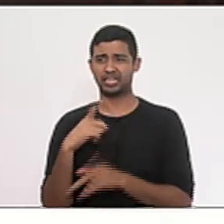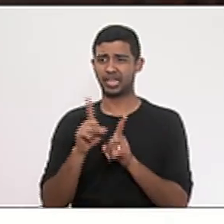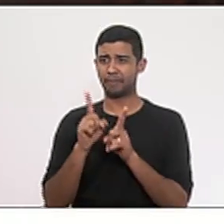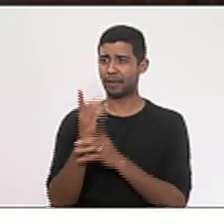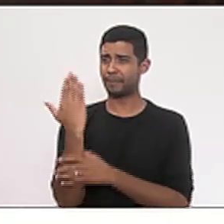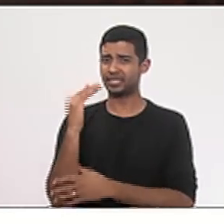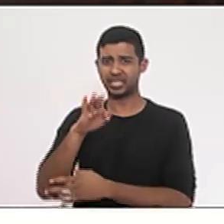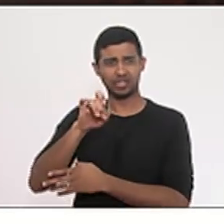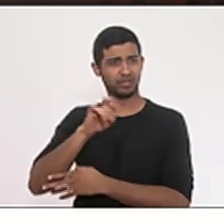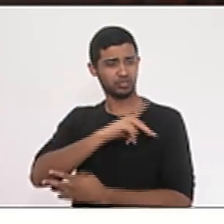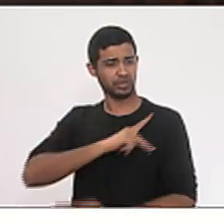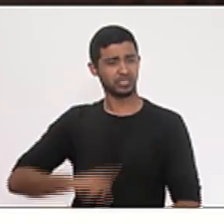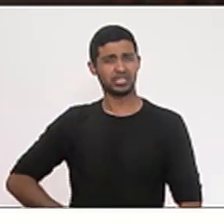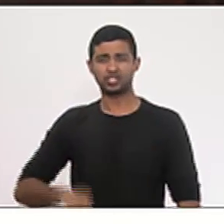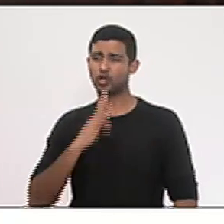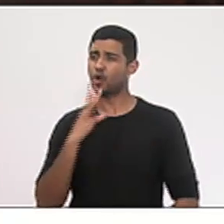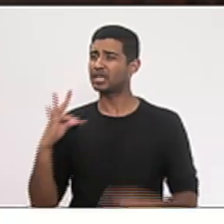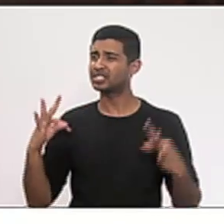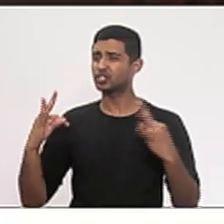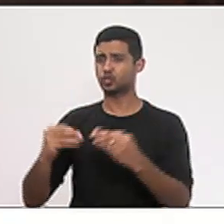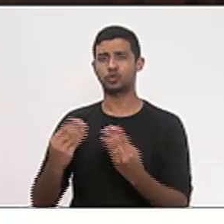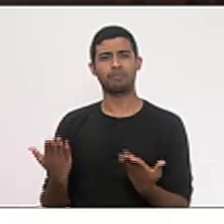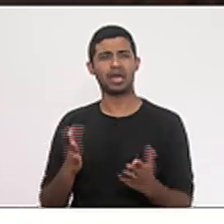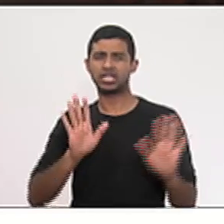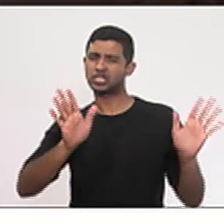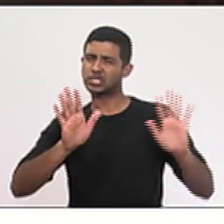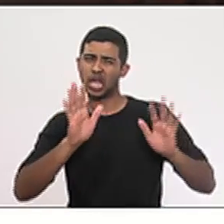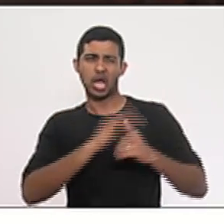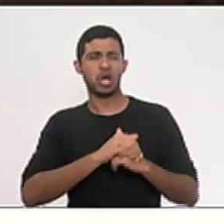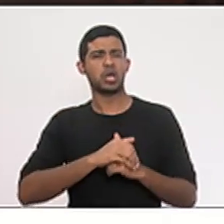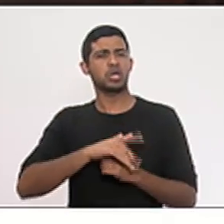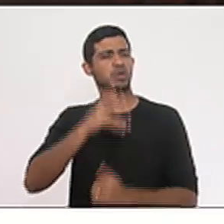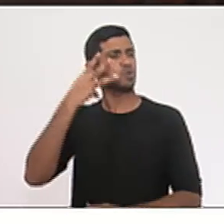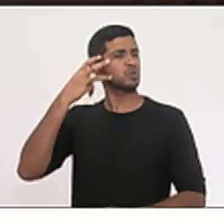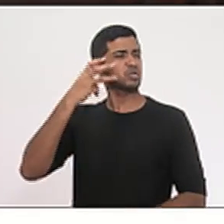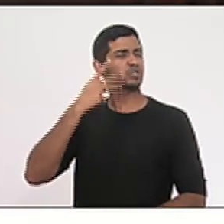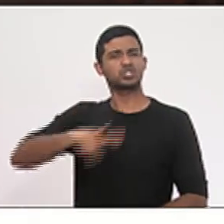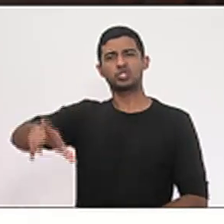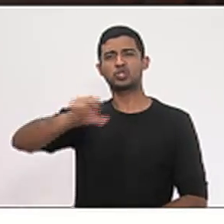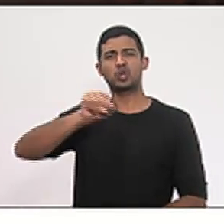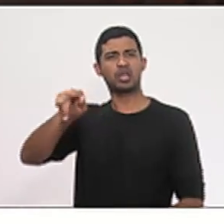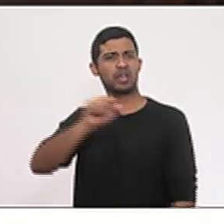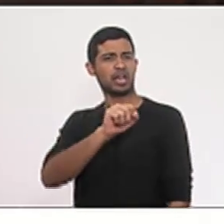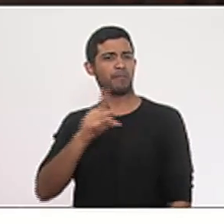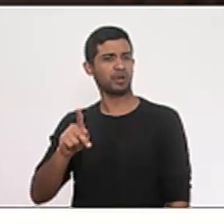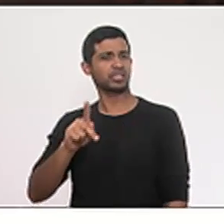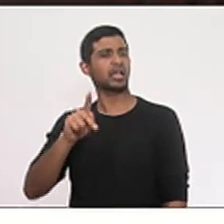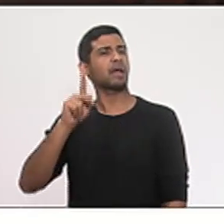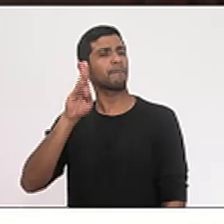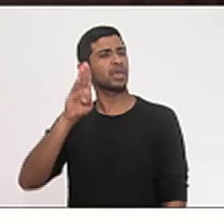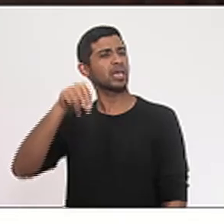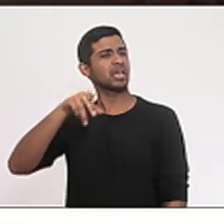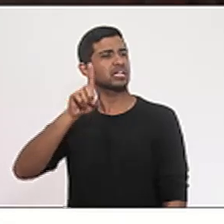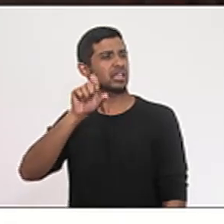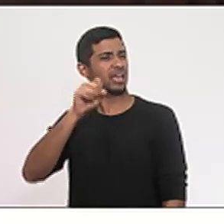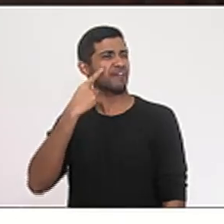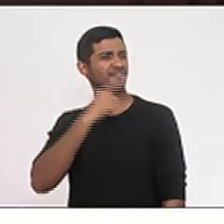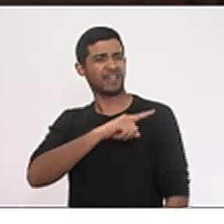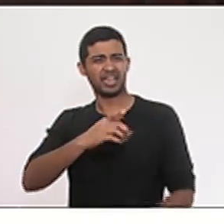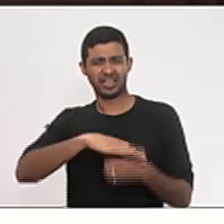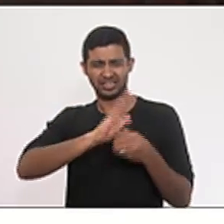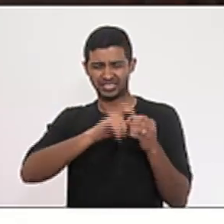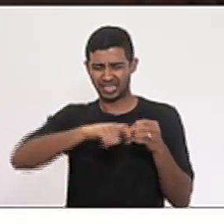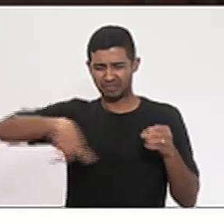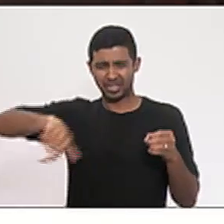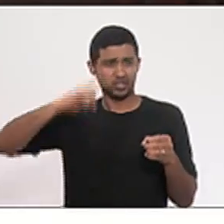empresa que conhece a SEDAI como ninguém. Mas não, ele colocou uma pessoa que é aposentado do BNDES e que de saneamento ele não entende nem